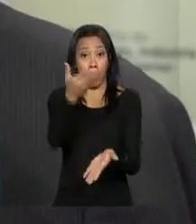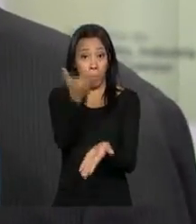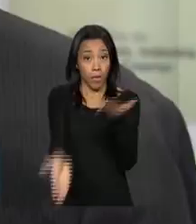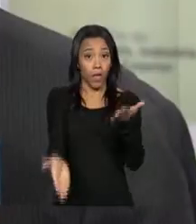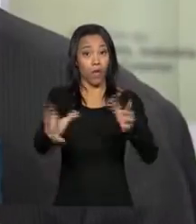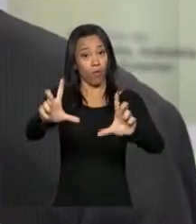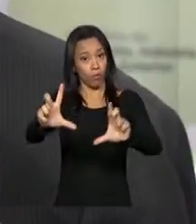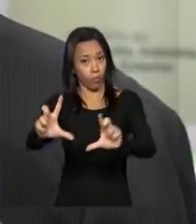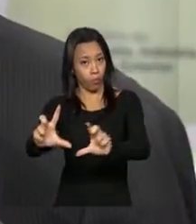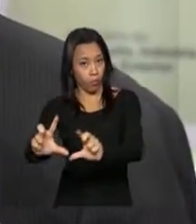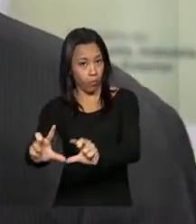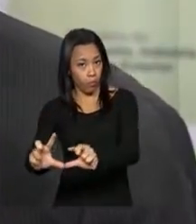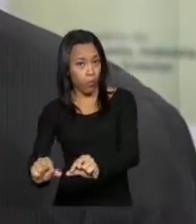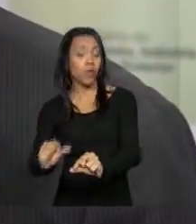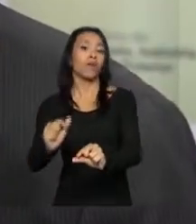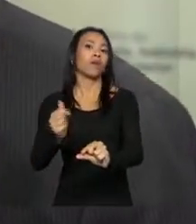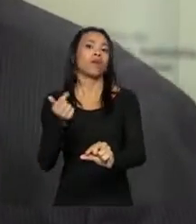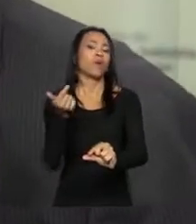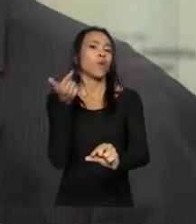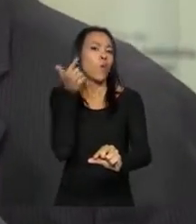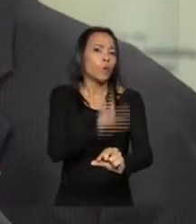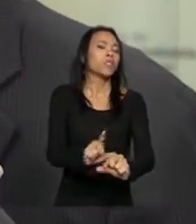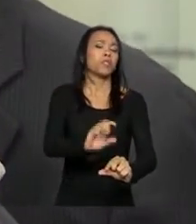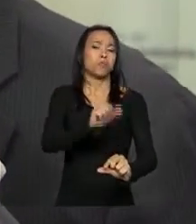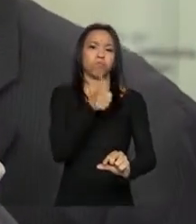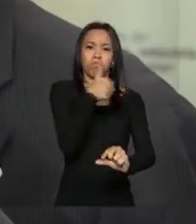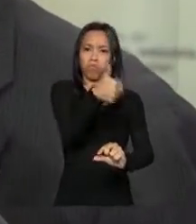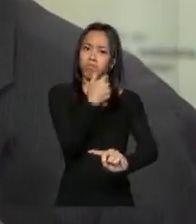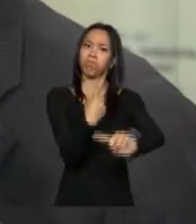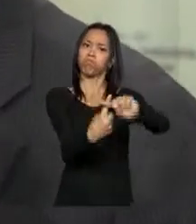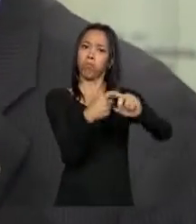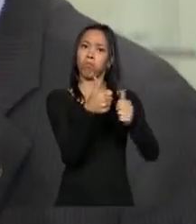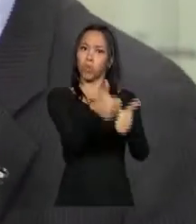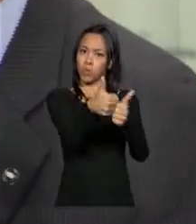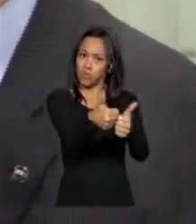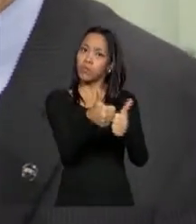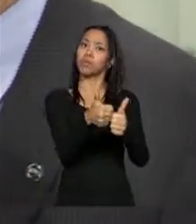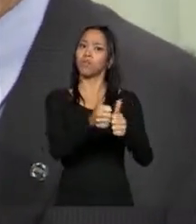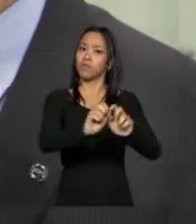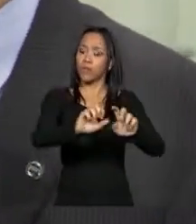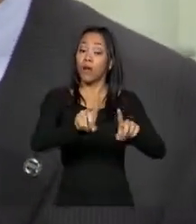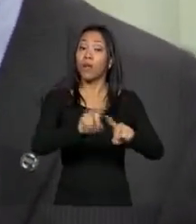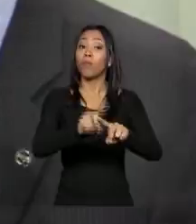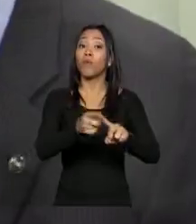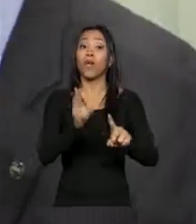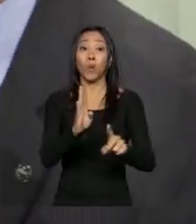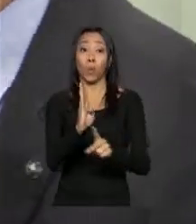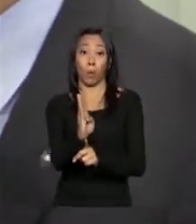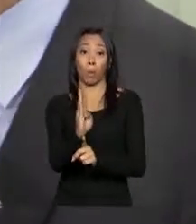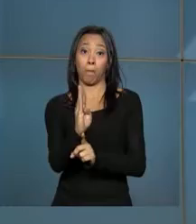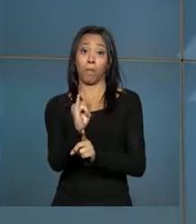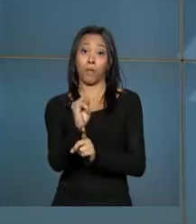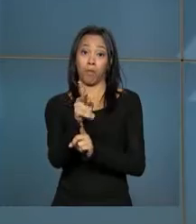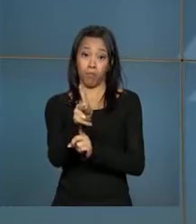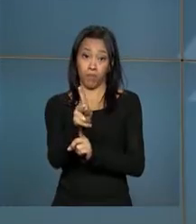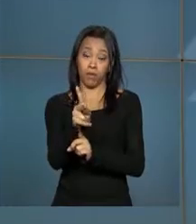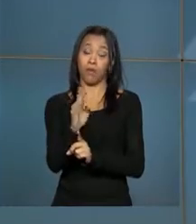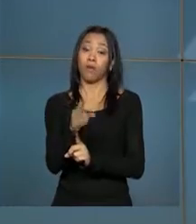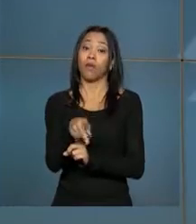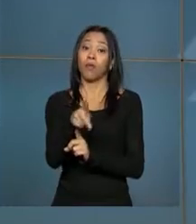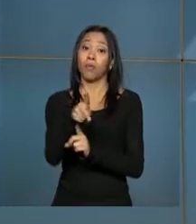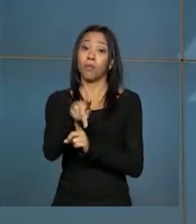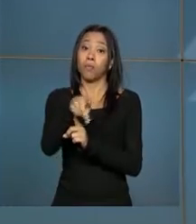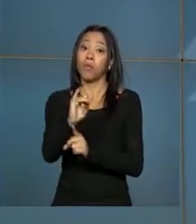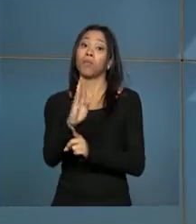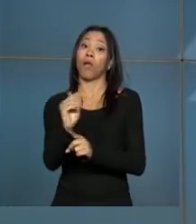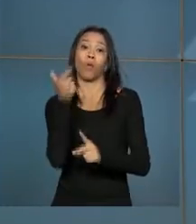vem diminuindo e o saldo deve terminar o ano positivo. Isso vai contribuir positivamente para o resultado do PIB no final do ano. Para